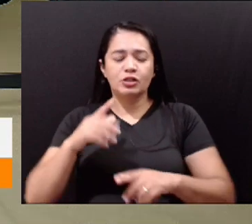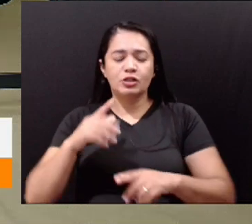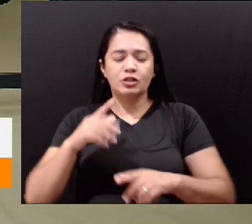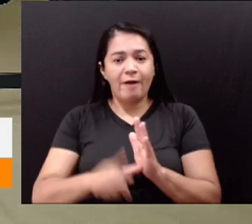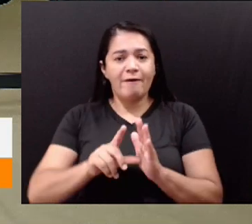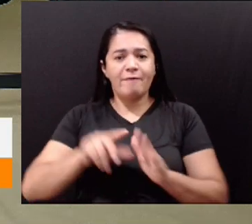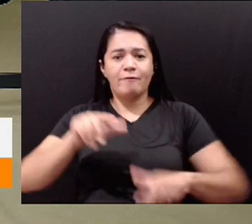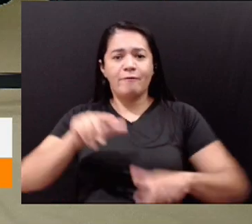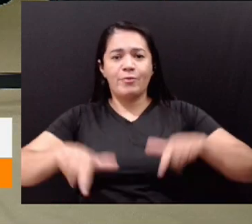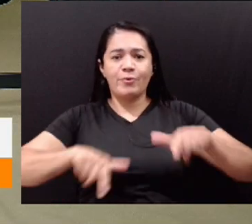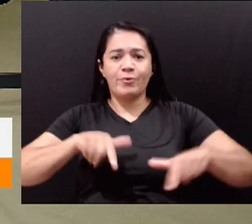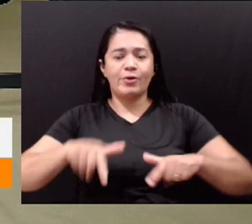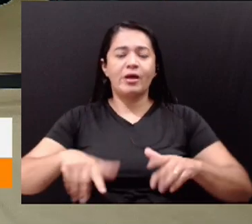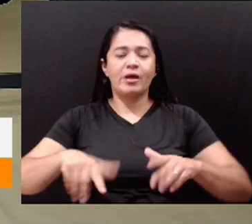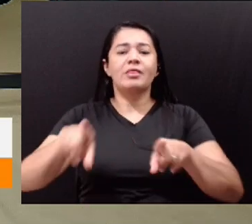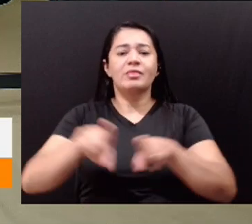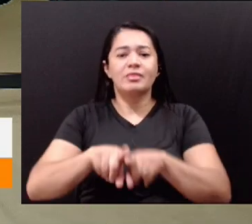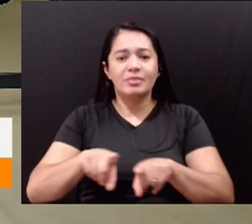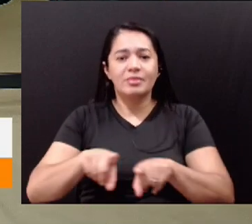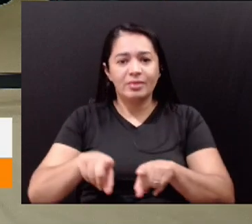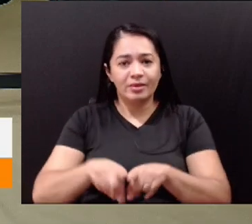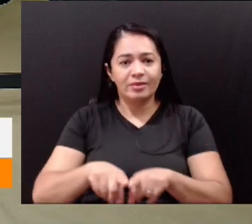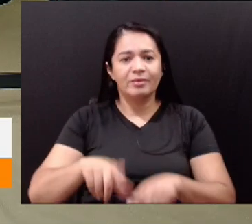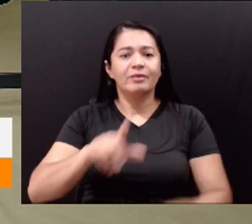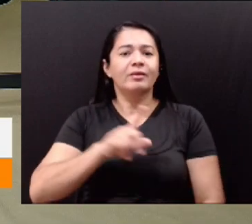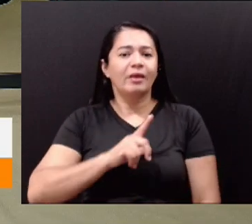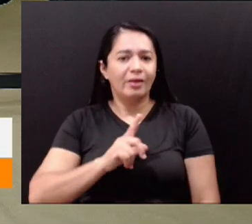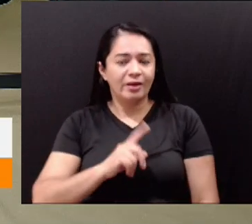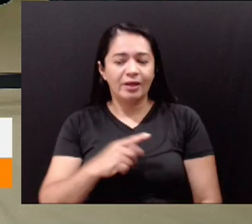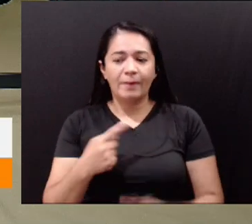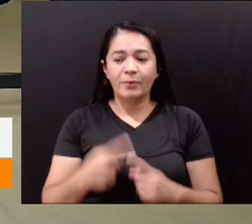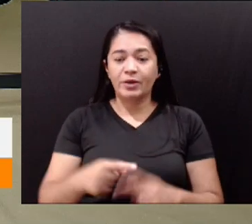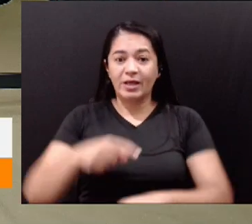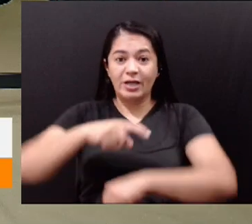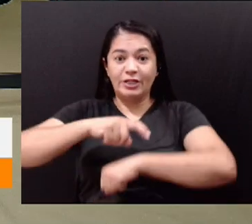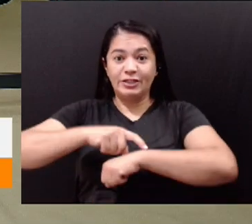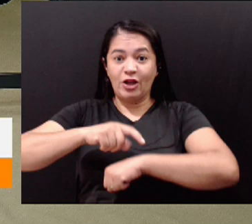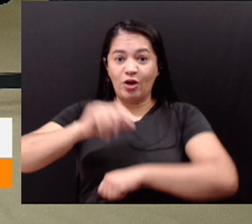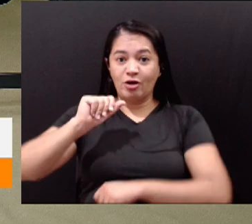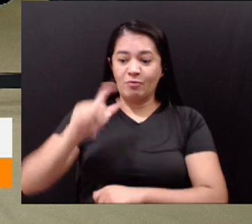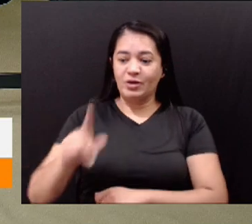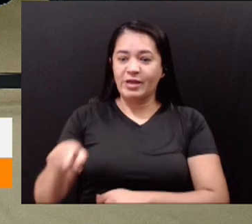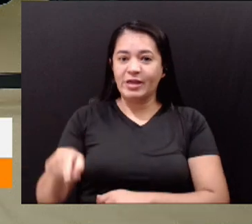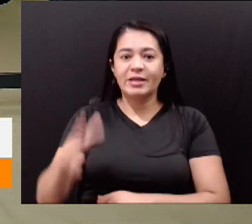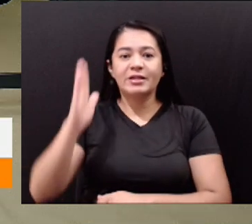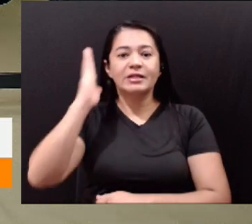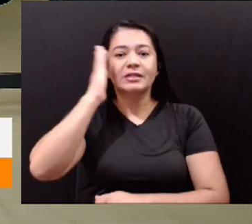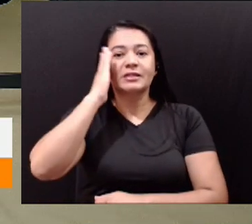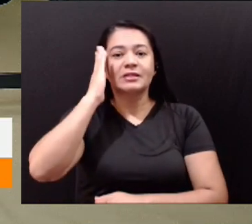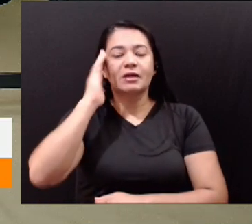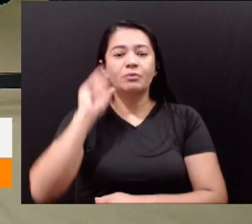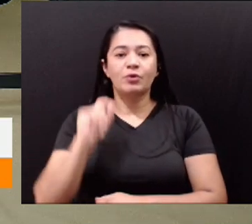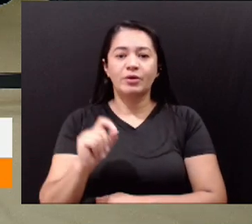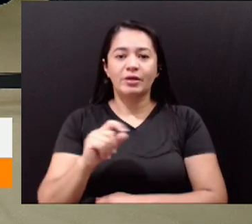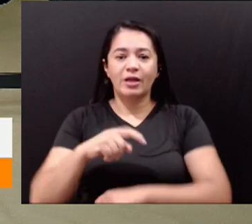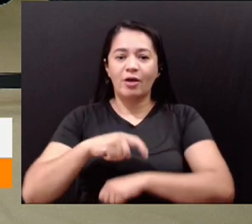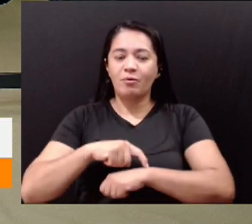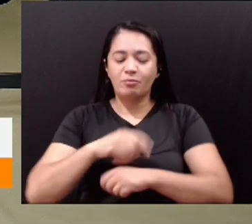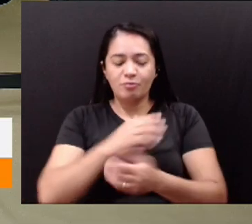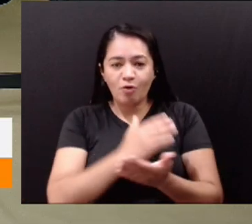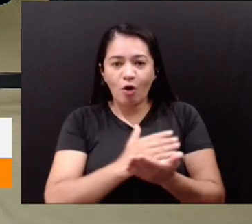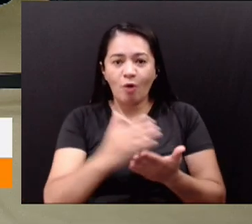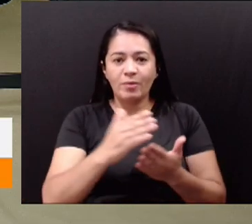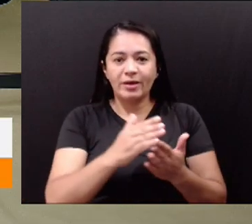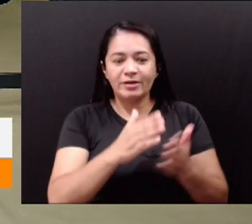para que quando ele chegue no momento, ele entenda que é um momento, é um ciclo, é uma fase da vida que está